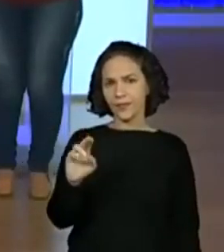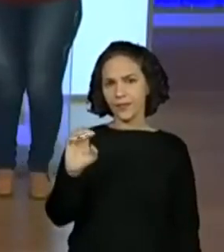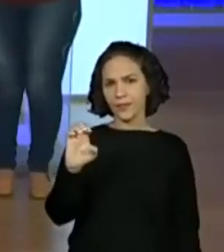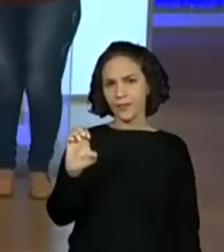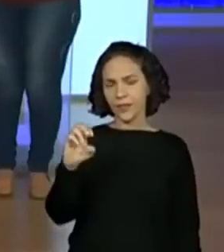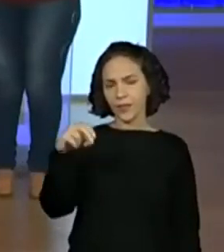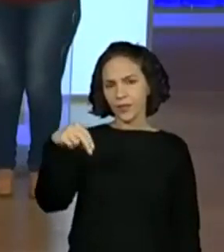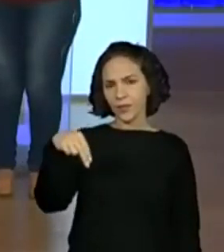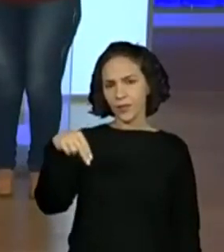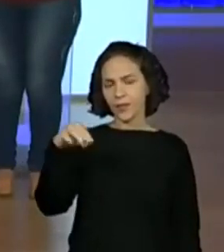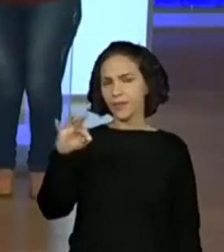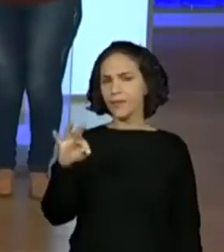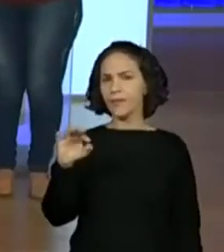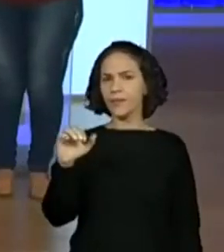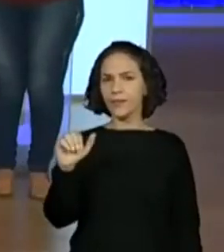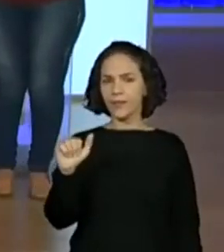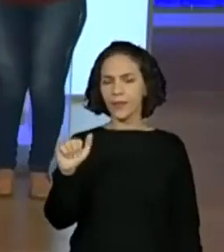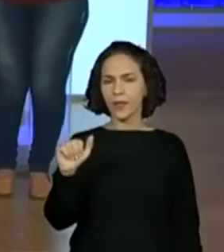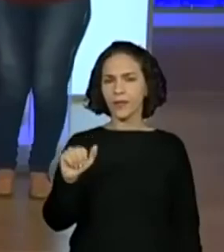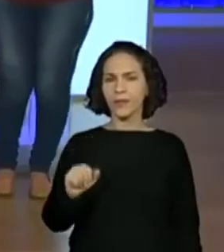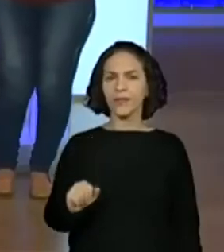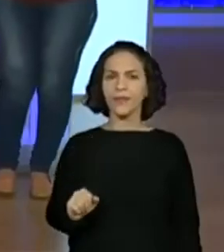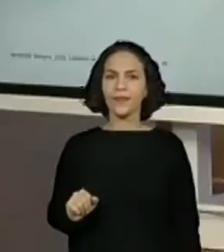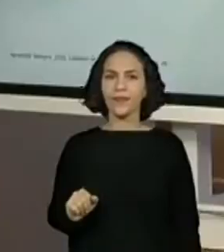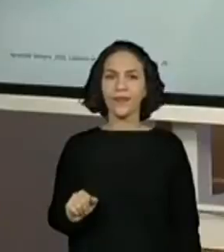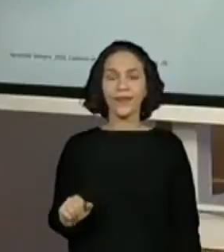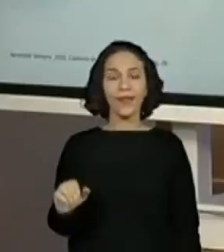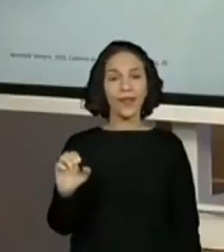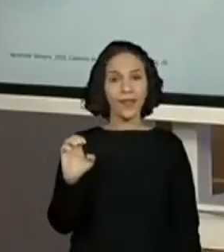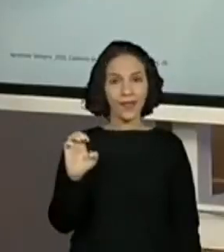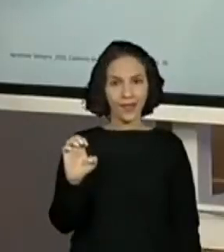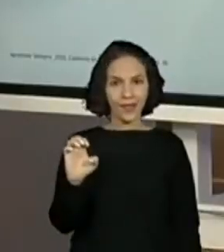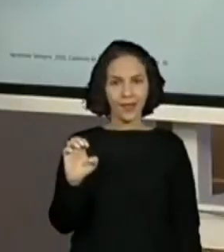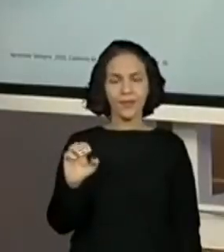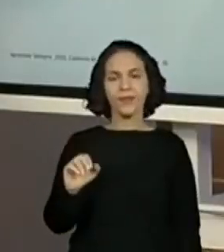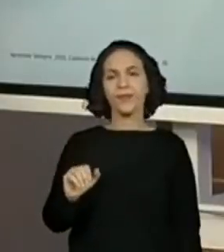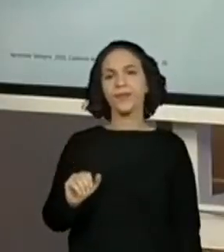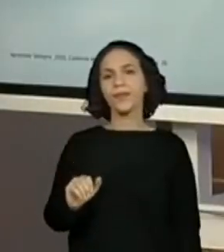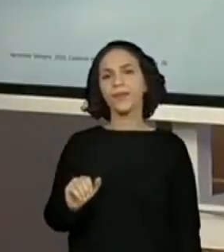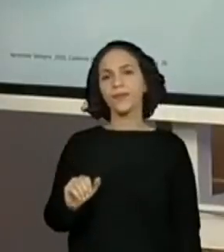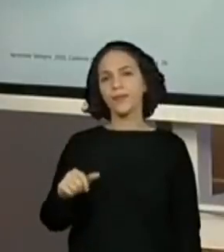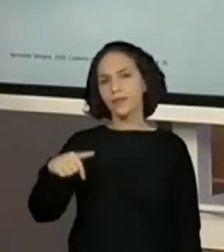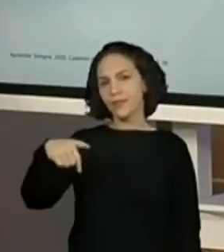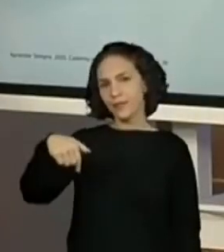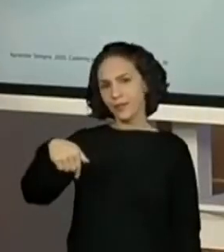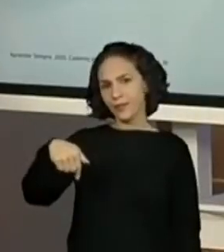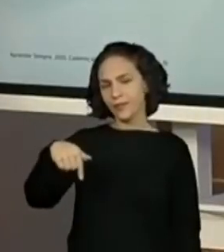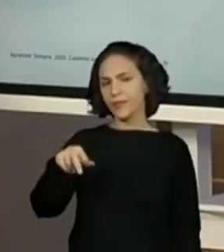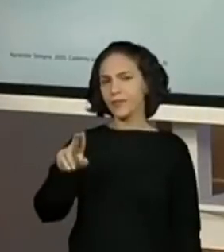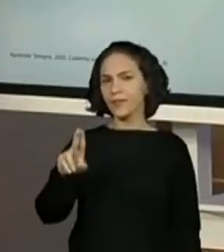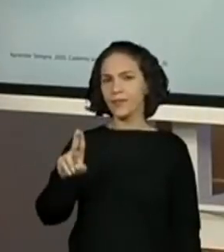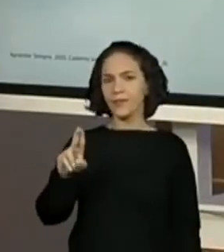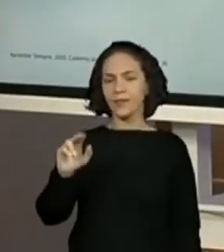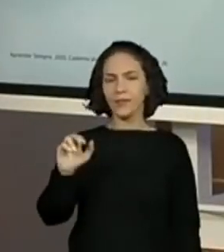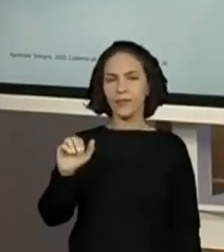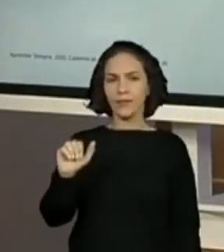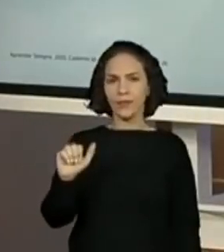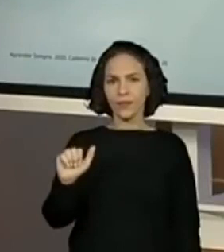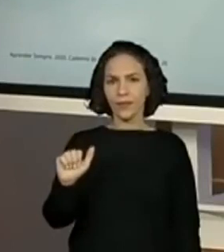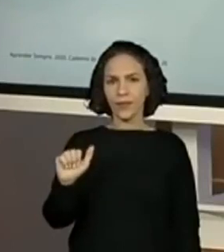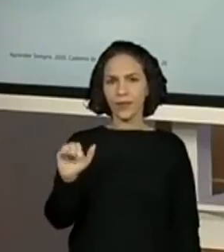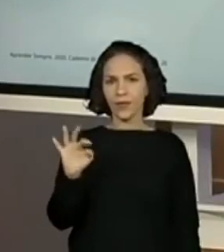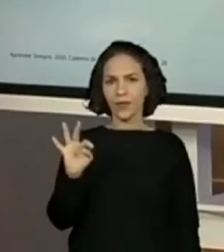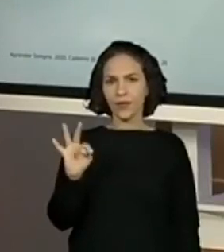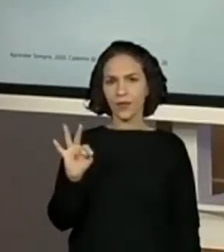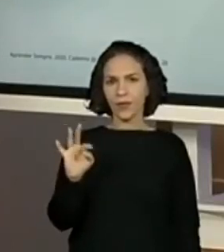3.054. As pros estão falando de usar alguns instrumentos para escrever esses números. Muito legal, pros. Essa